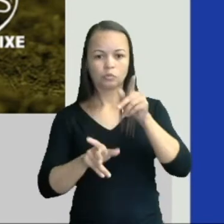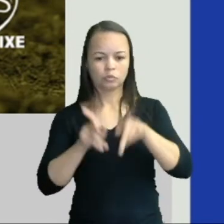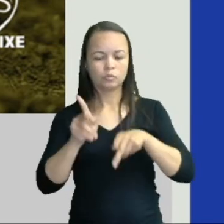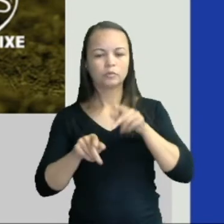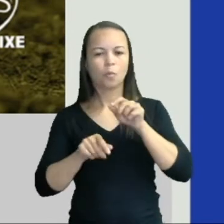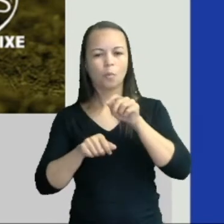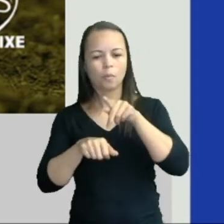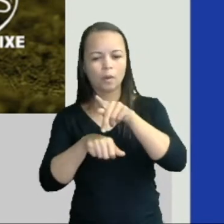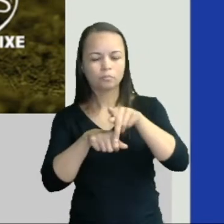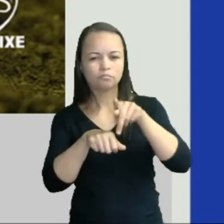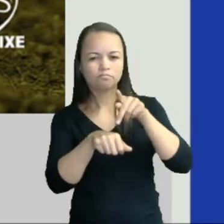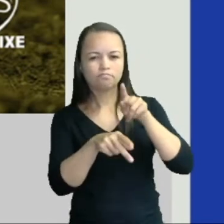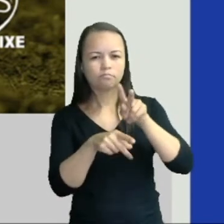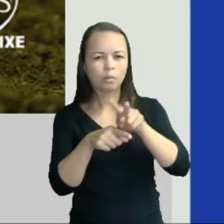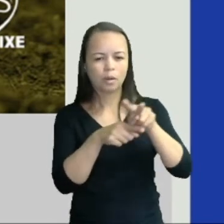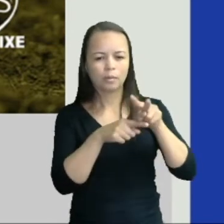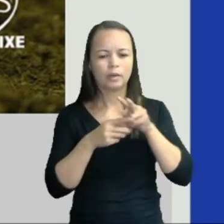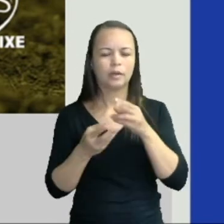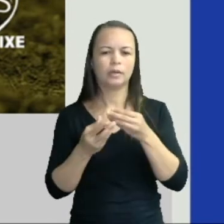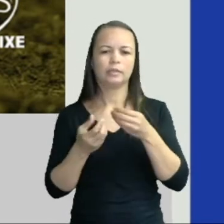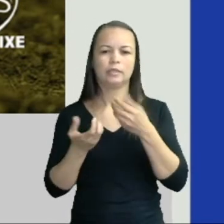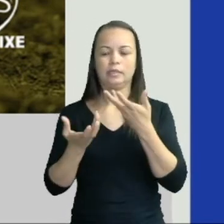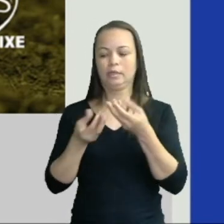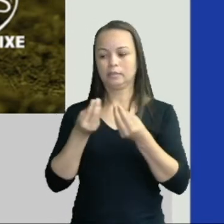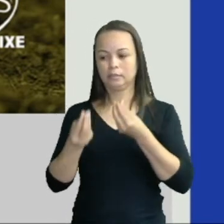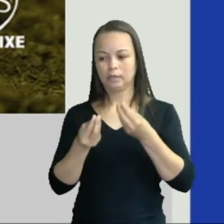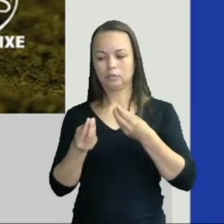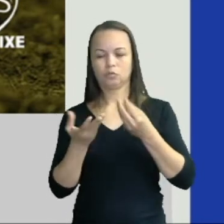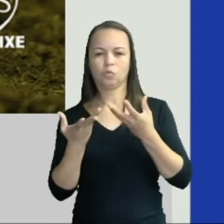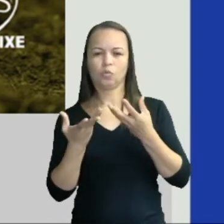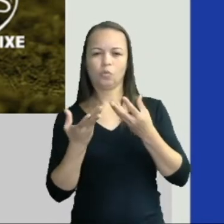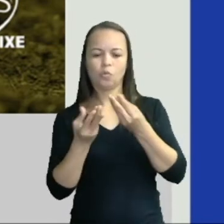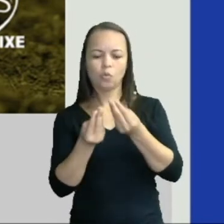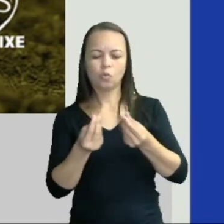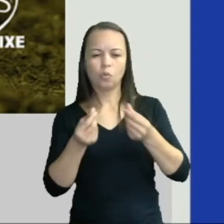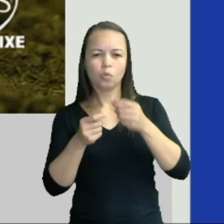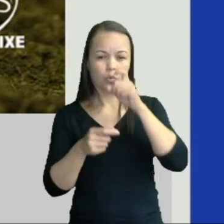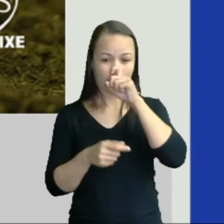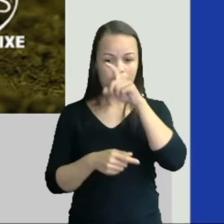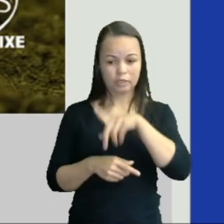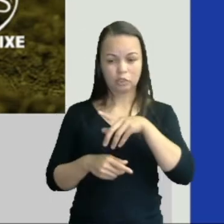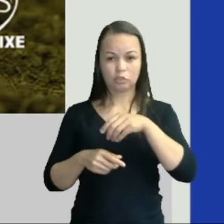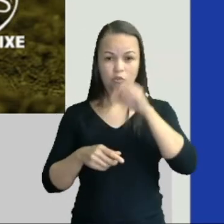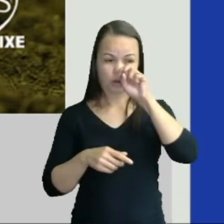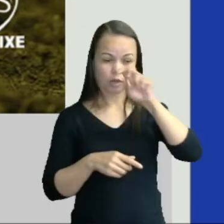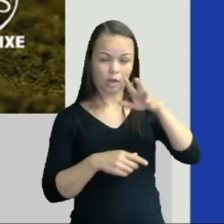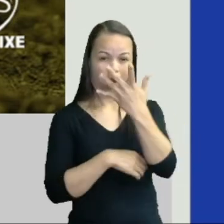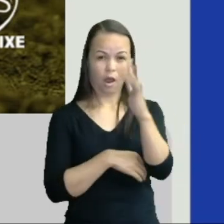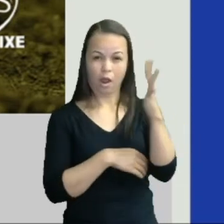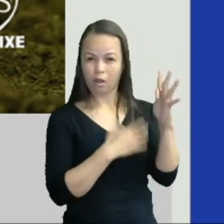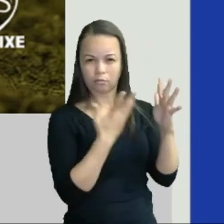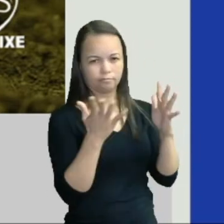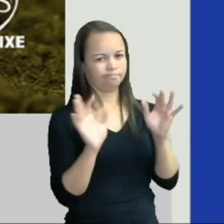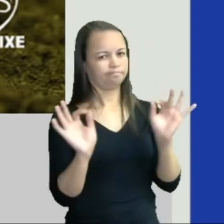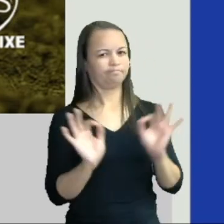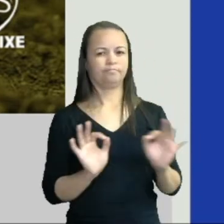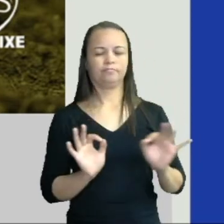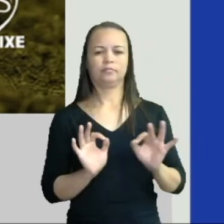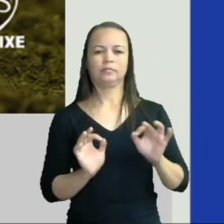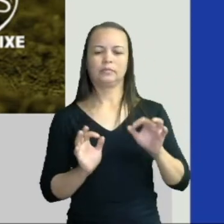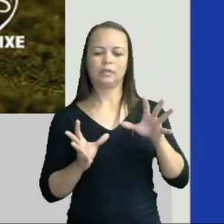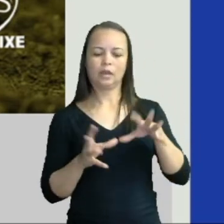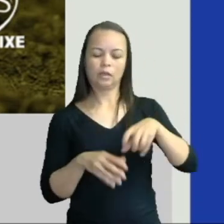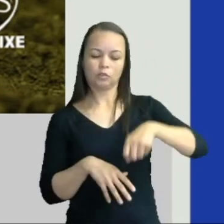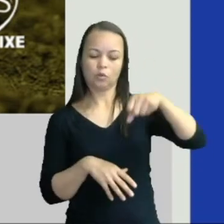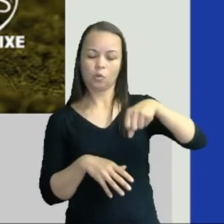a produção de lixo e reciclando o lixo gerado, não jogue lixo na natureza, eliminando o uso do